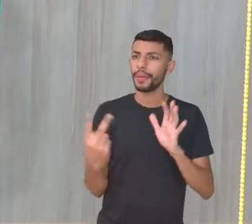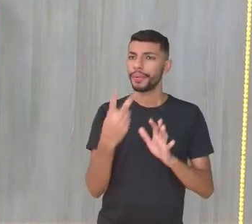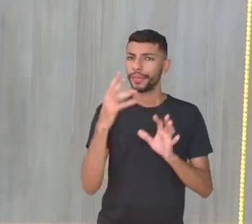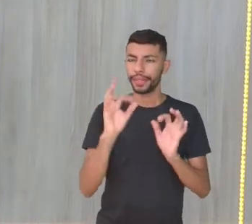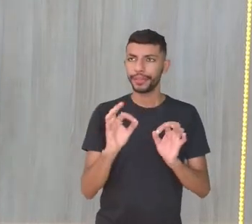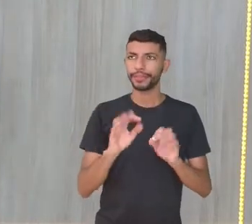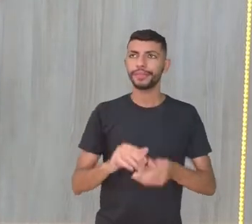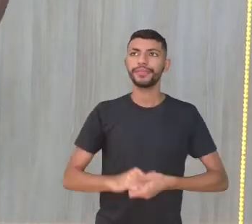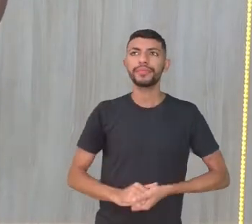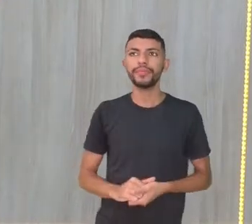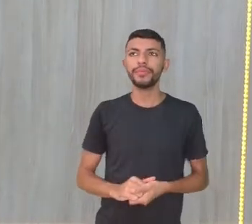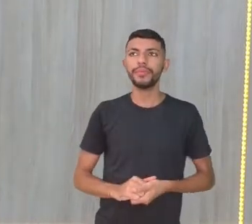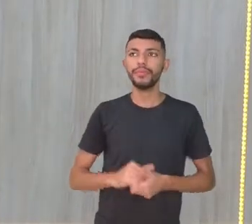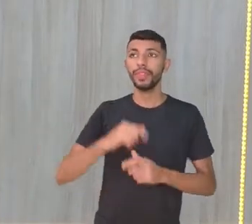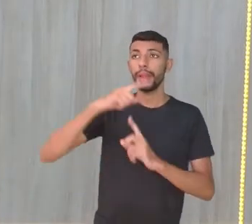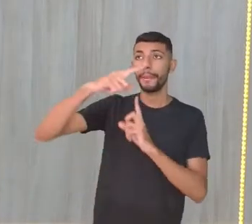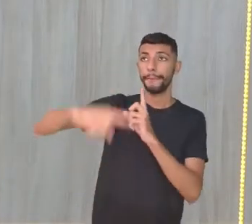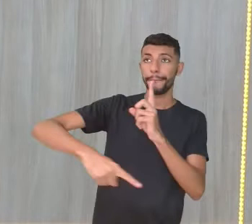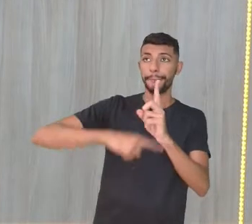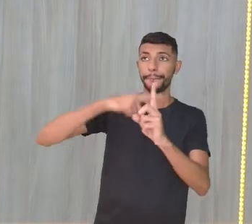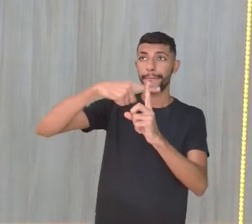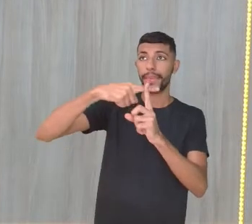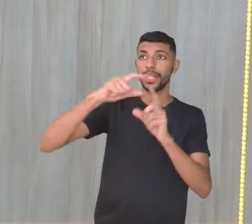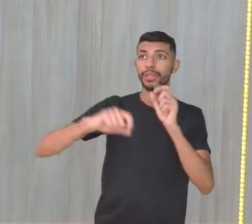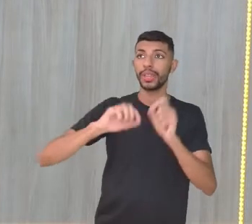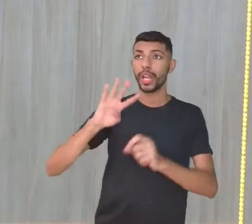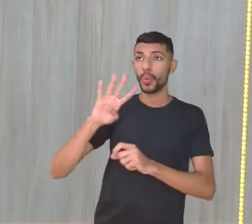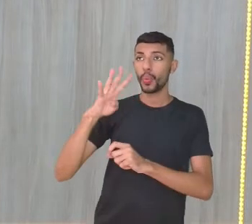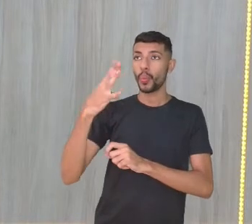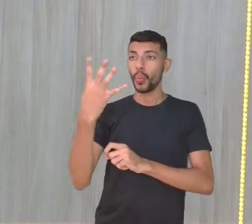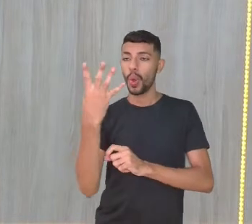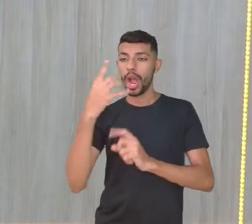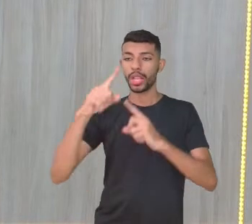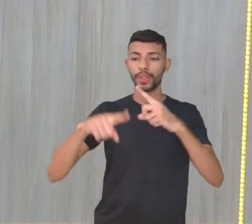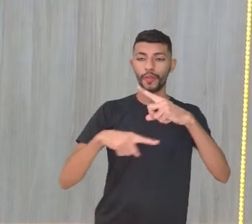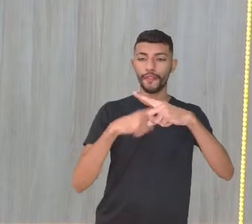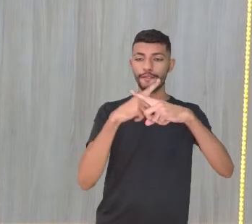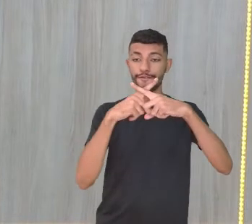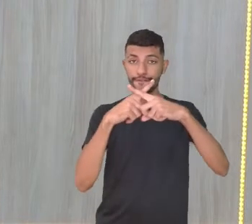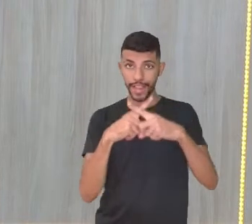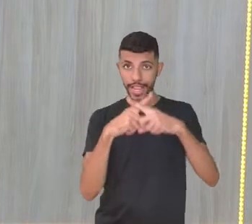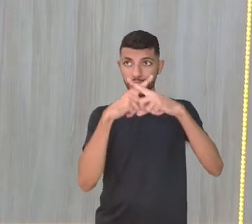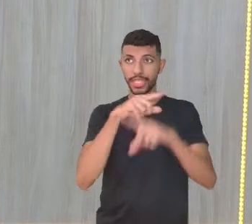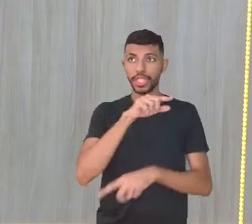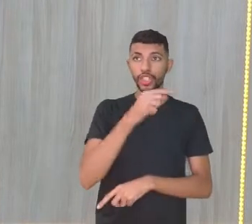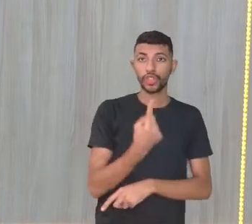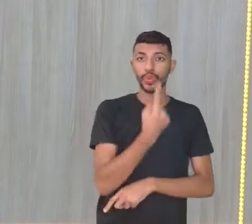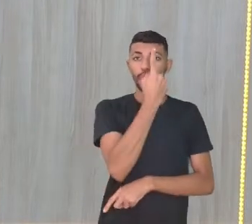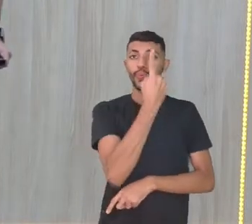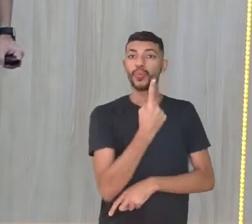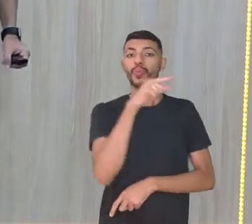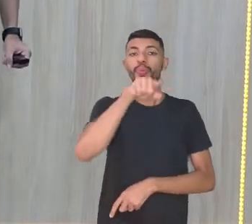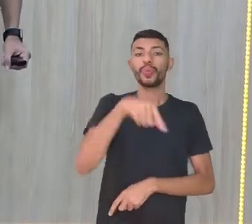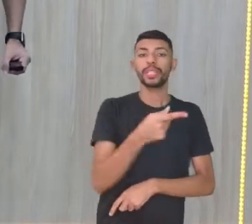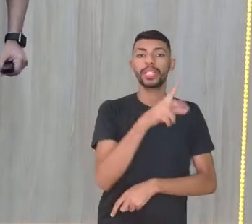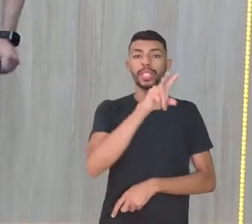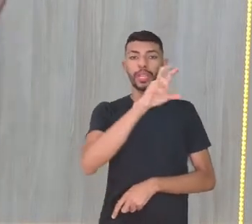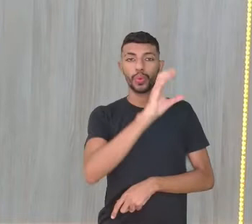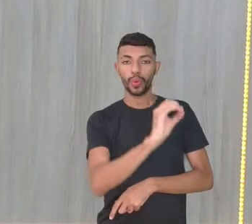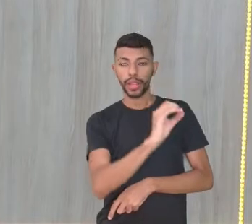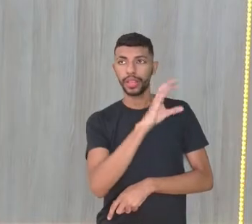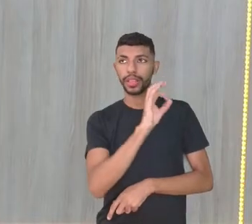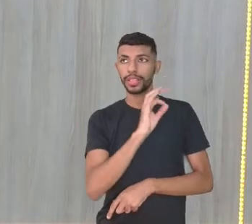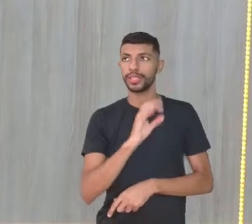mesmo. Depois foi comprado aí, ó, 4 pacotes de chiclete e cada pacote custa R$ 1,50.